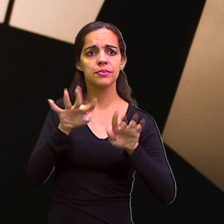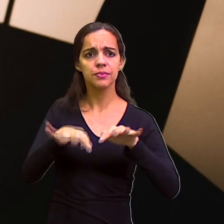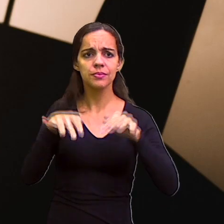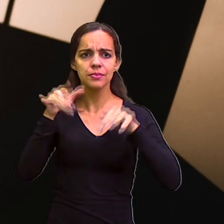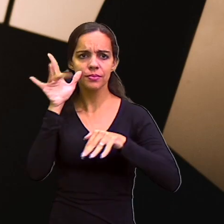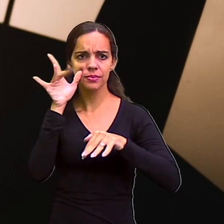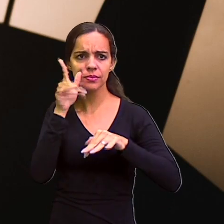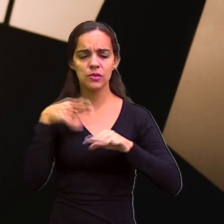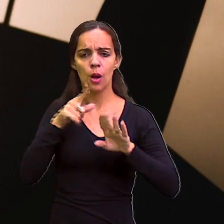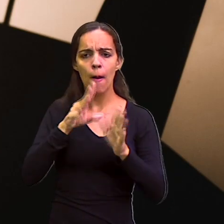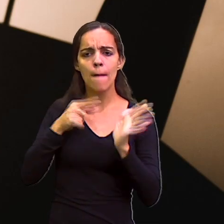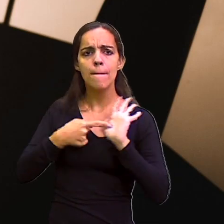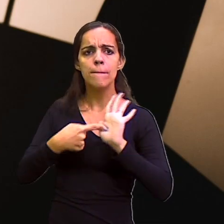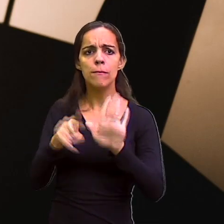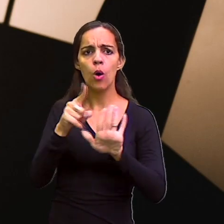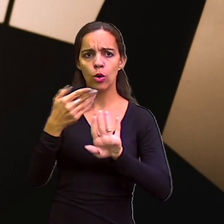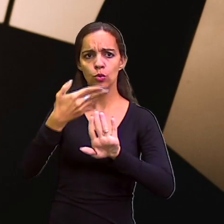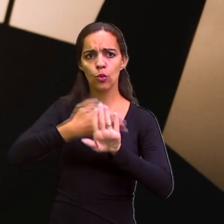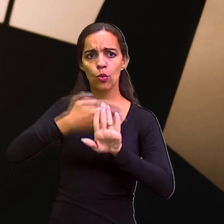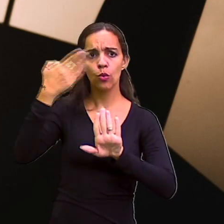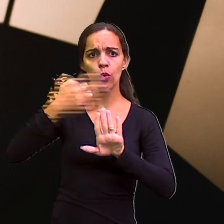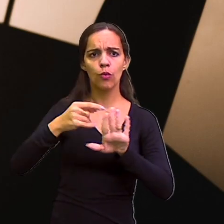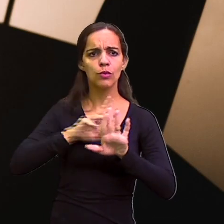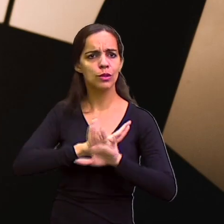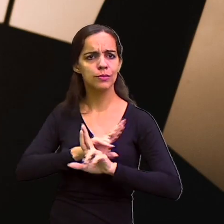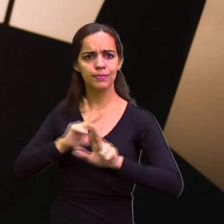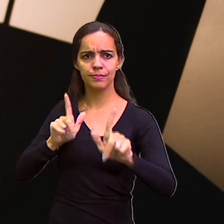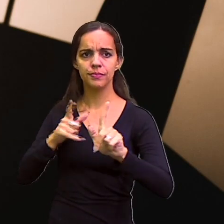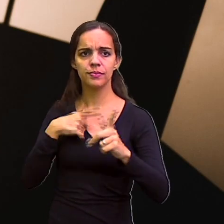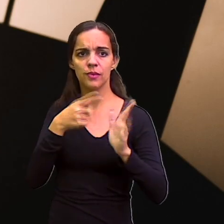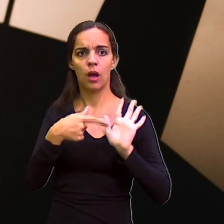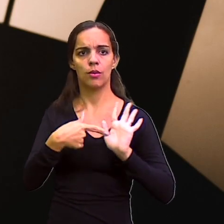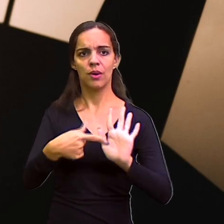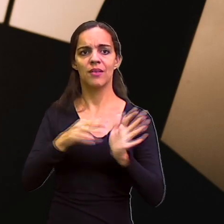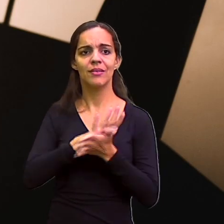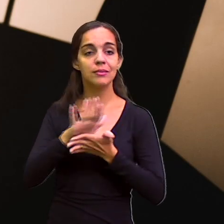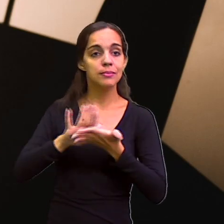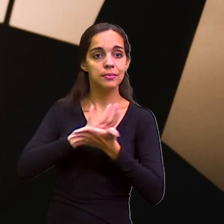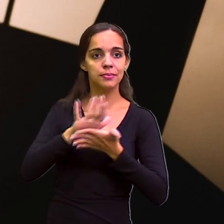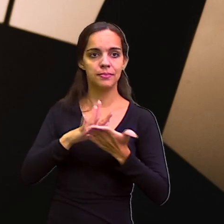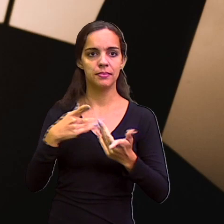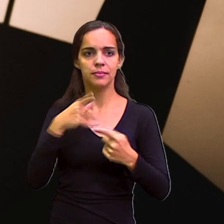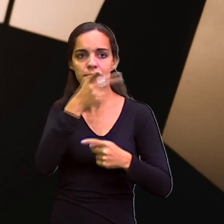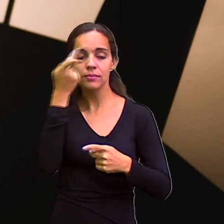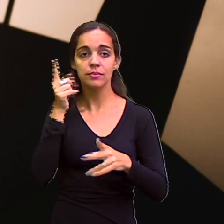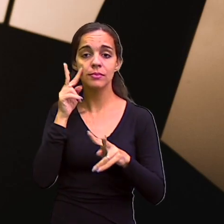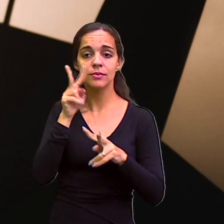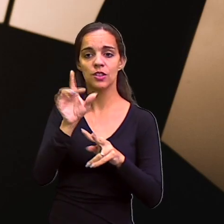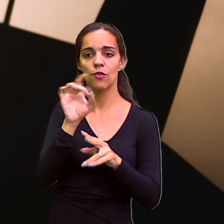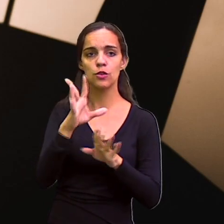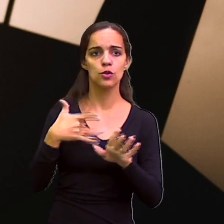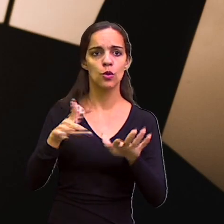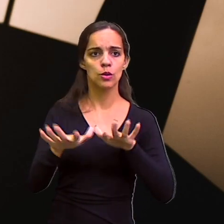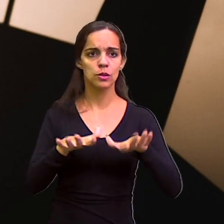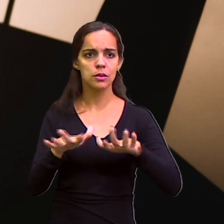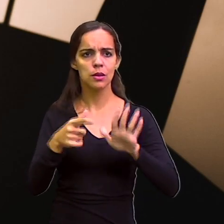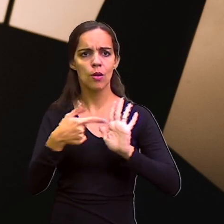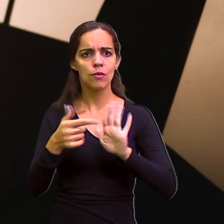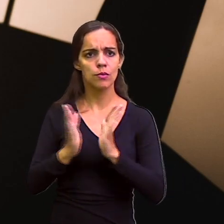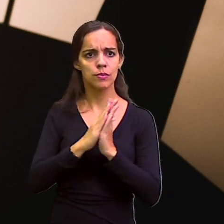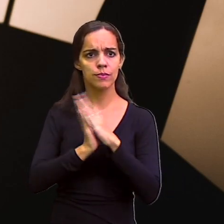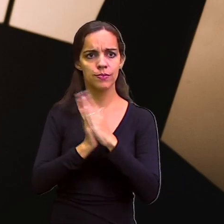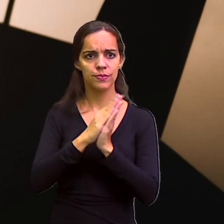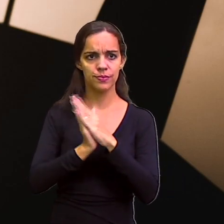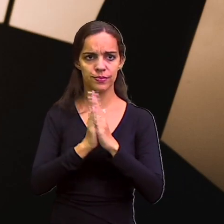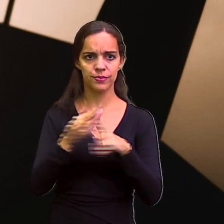filtro revelador das insinuações do que está do outro lado, sendo que o boneco ou o corpo em si